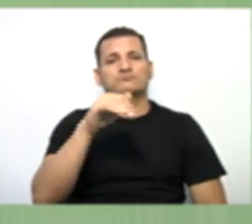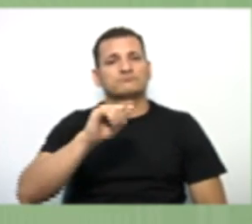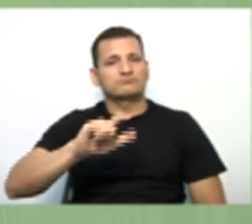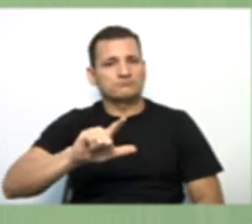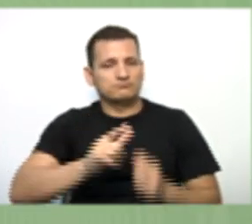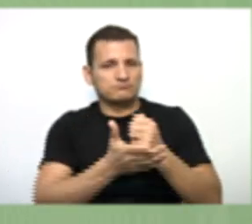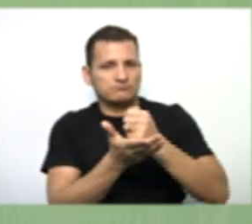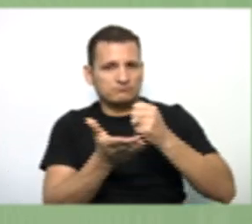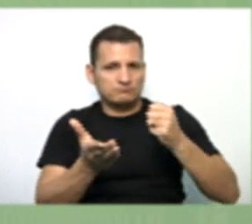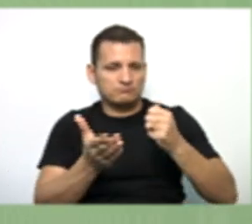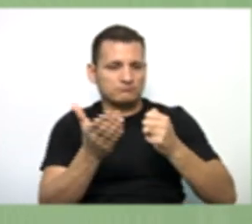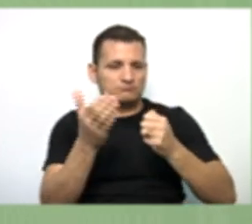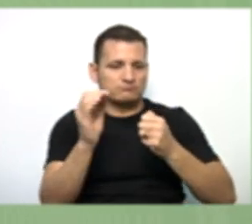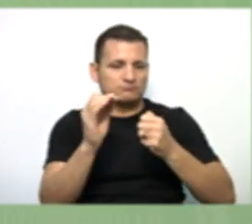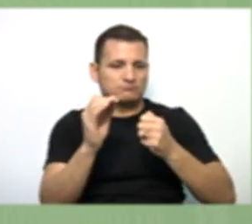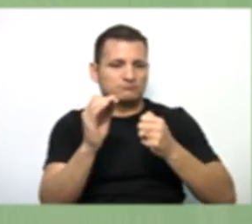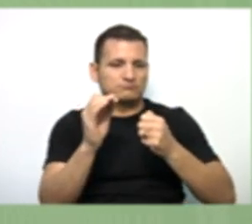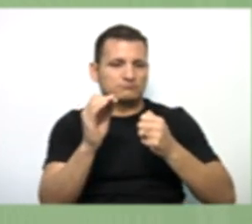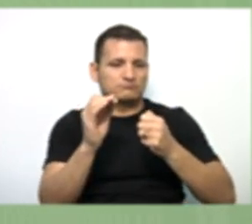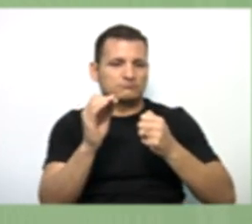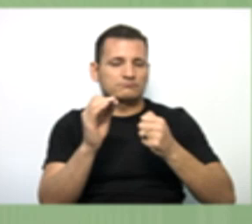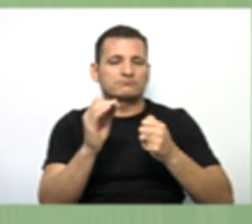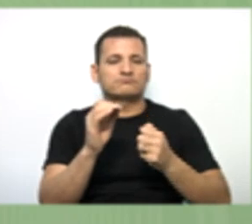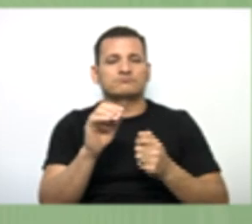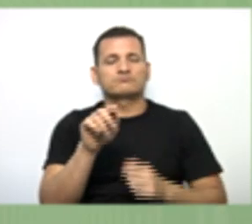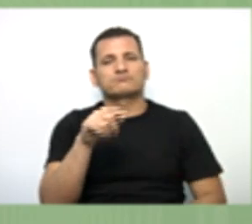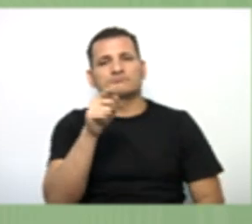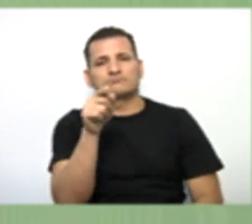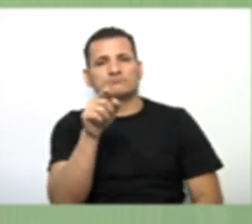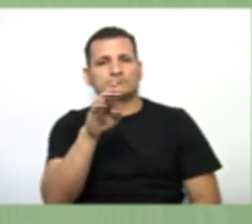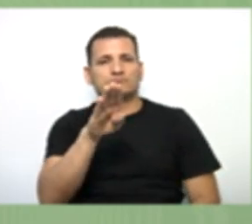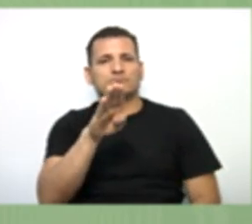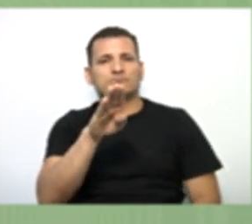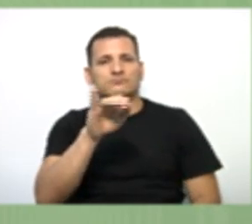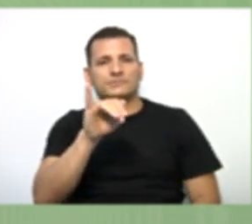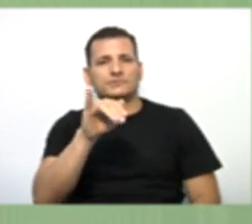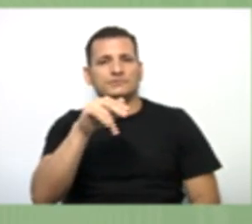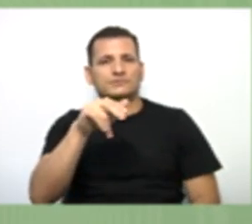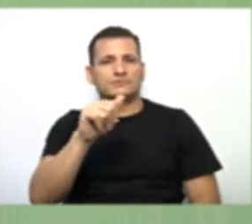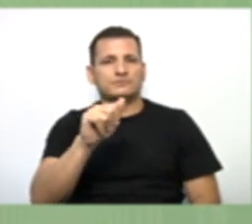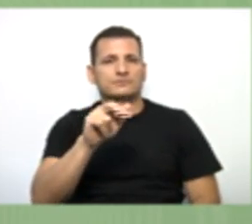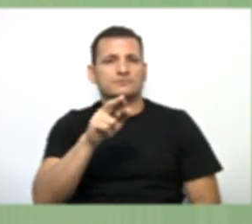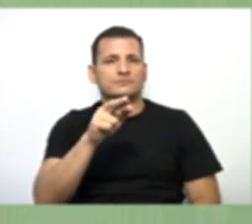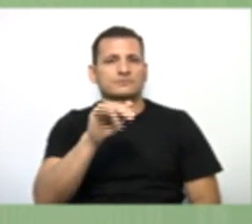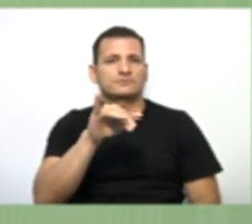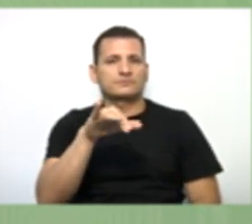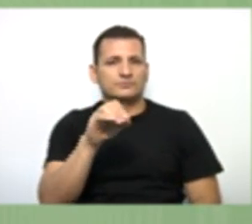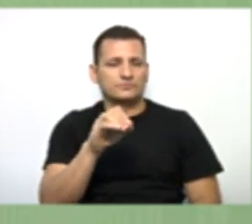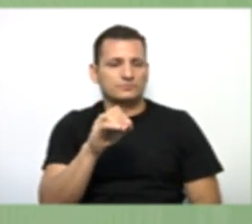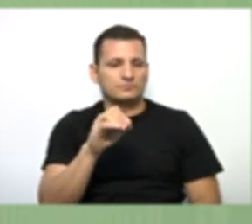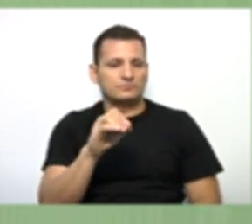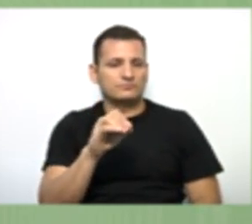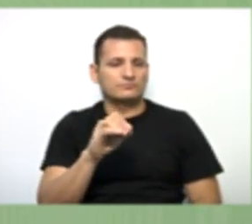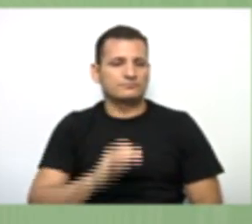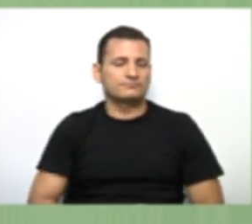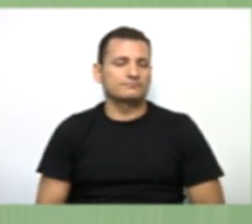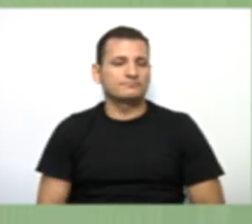tabela do decimal, do número binário, porque já fiz essa conversão, a gente já sabe fazer essa conversão, aquela divisãozinha, né?